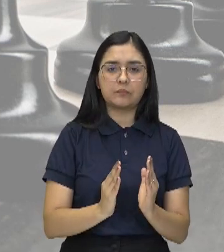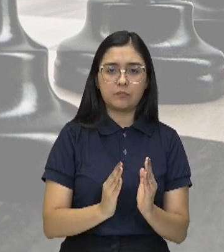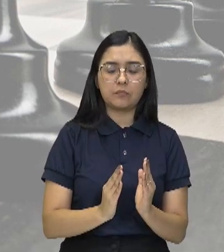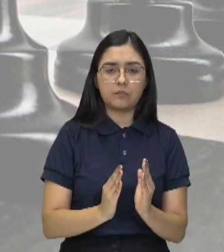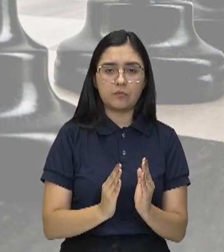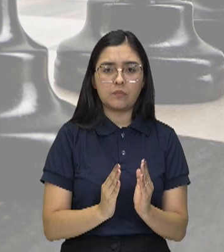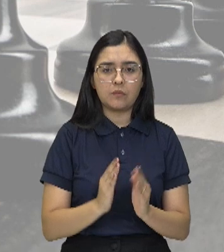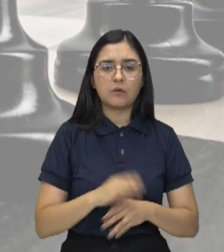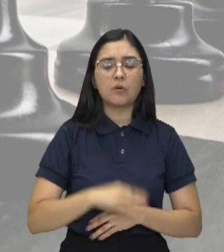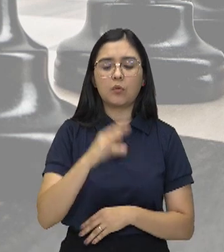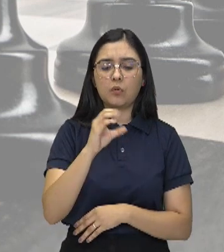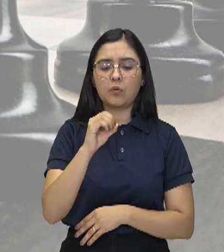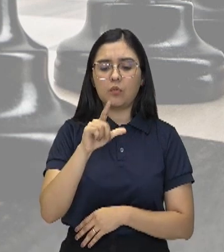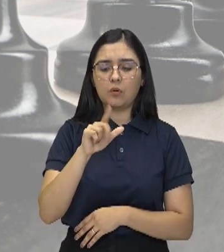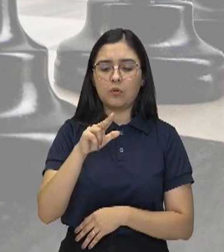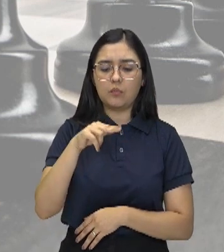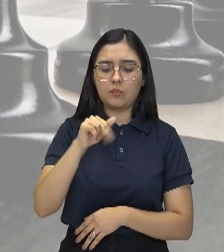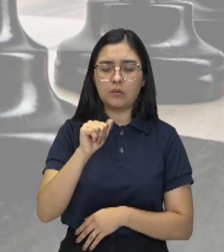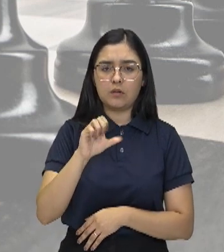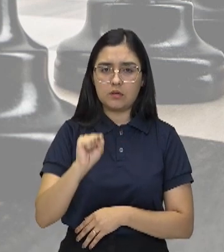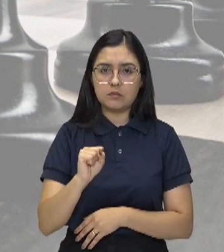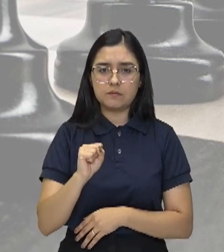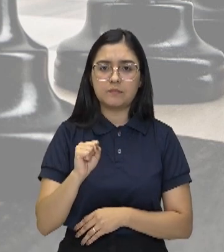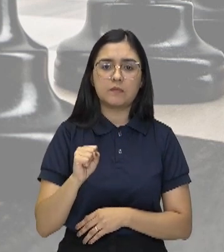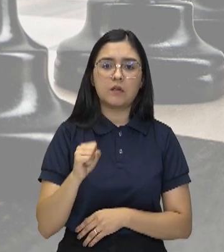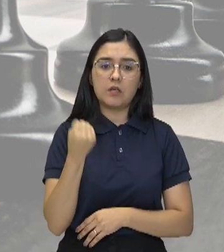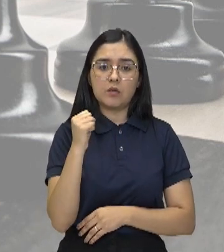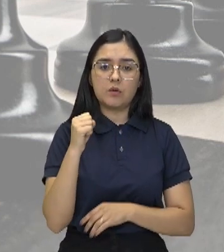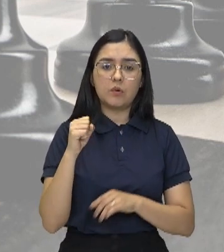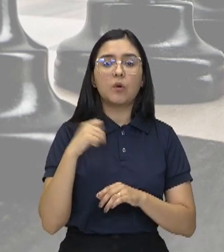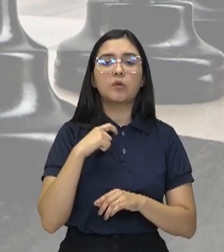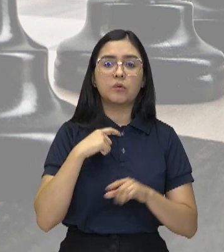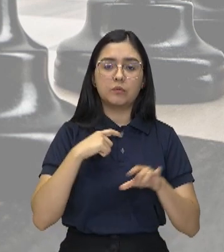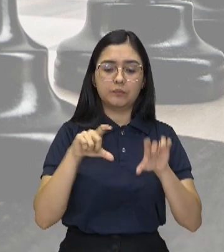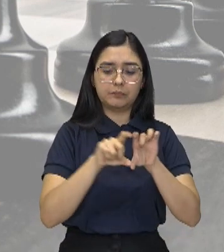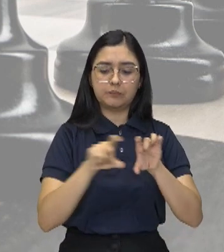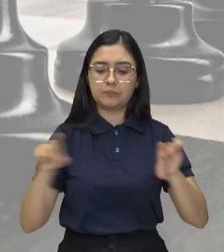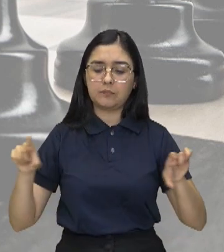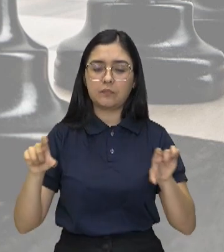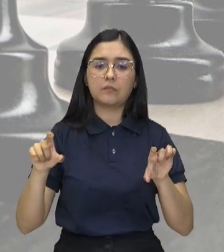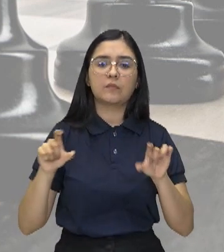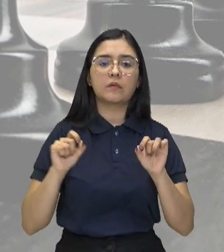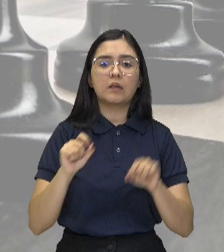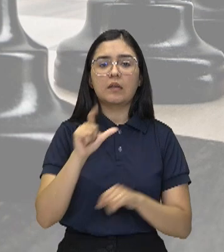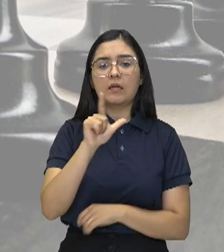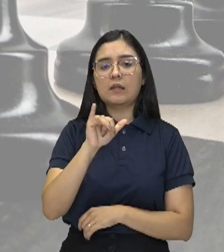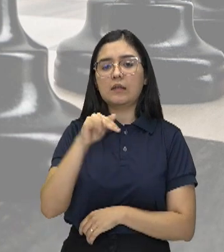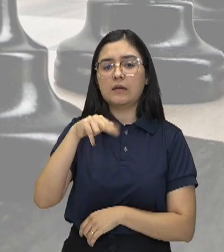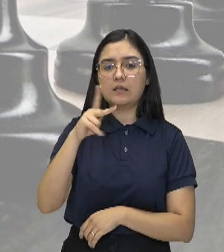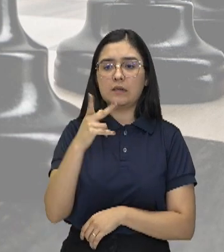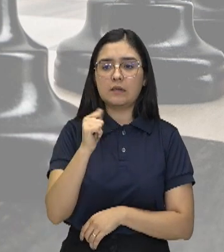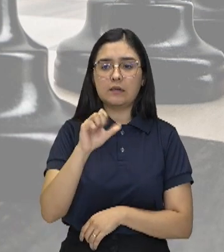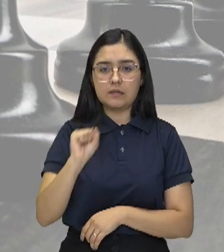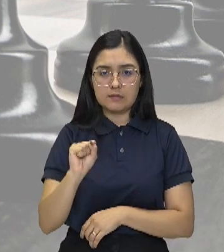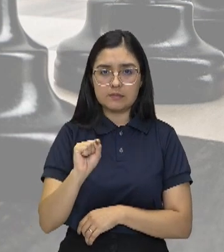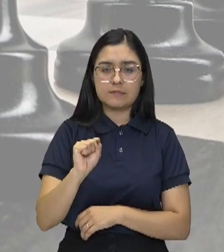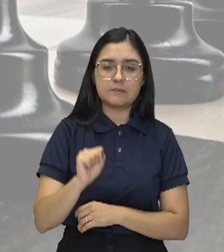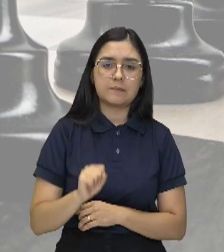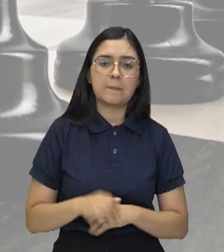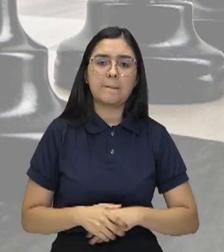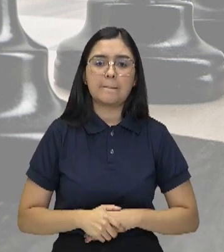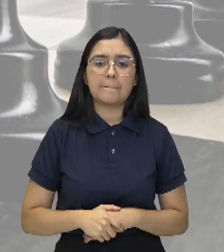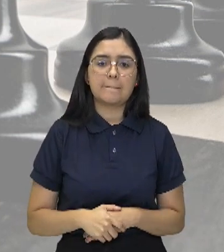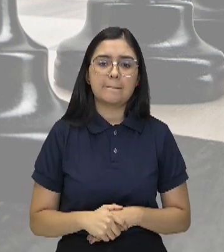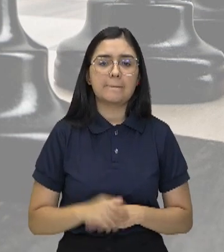de colunas, e 8 fileiras horizontais, chamadas de linhas. Ainda